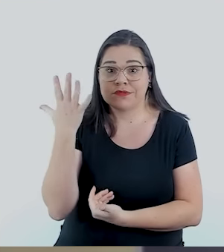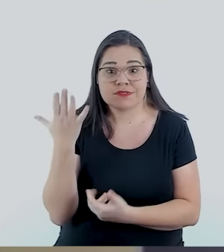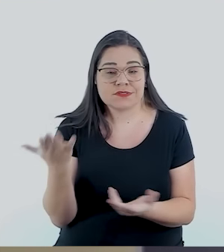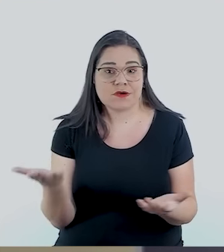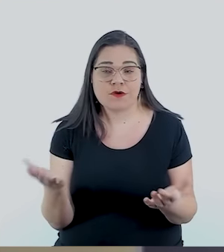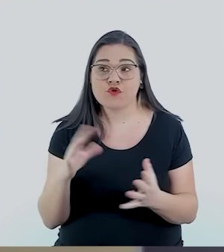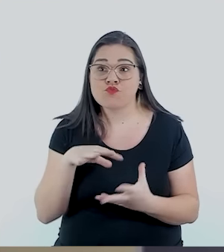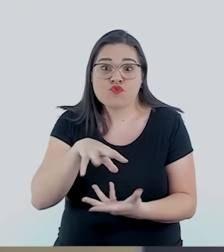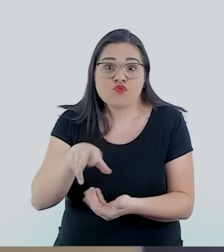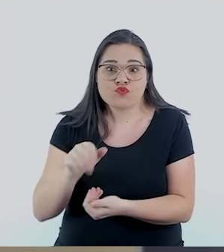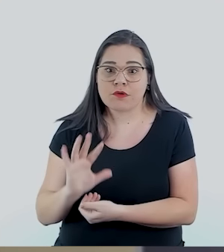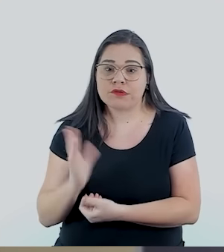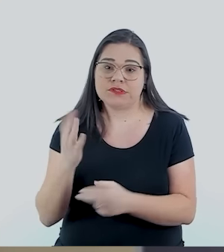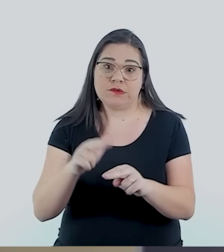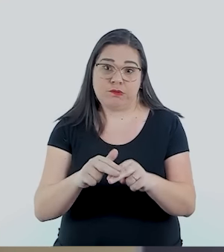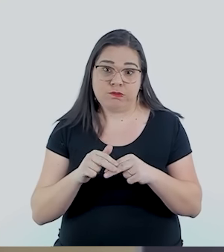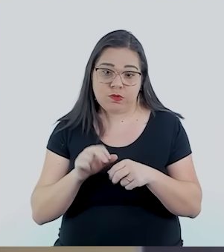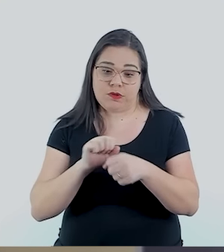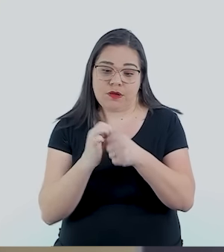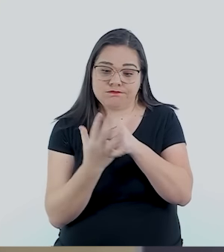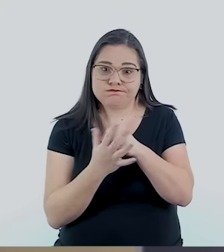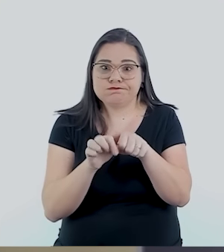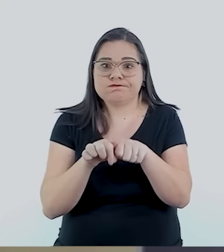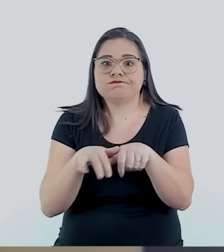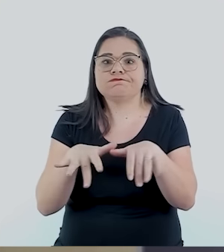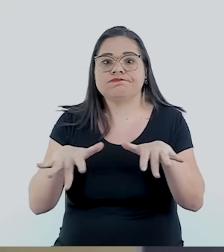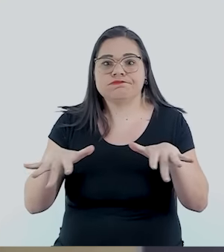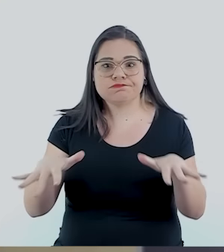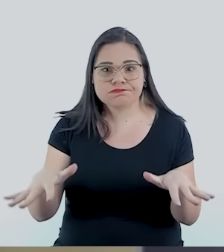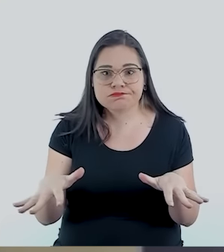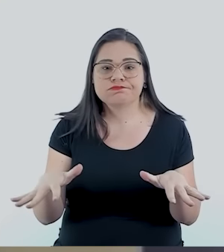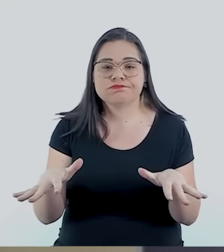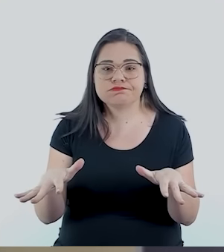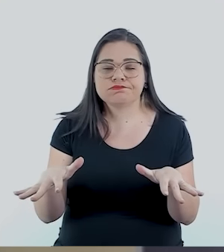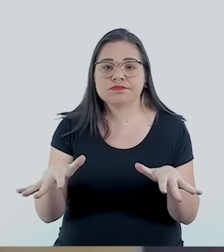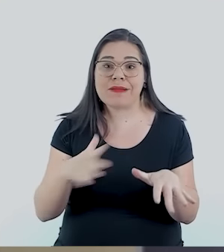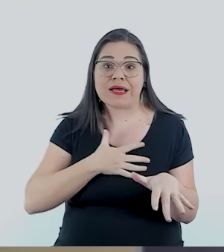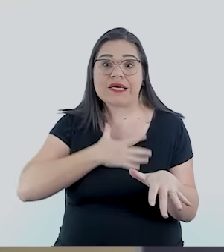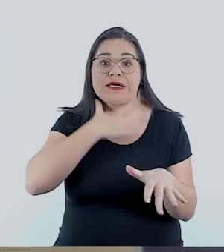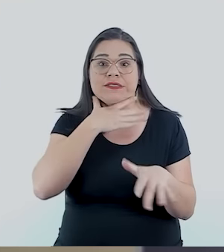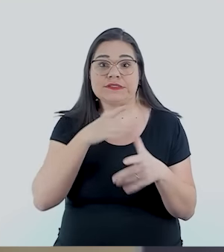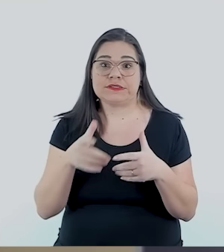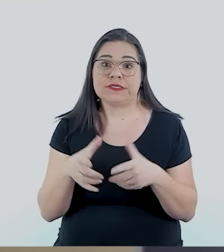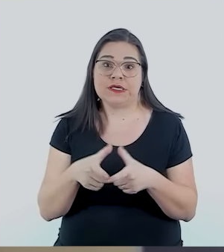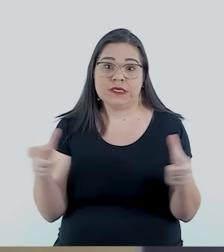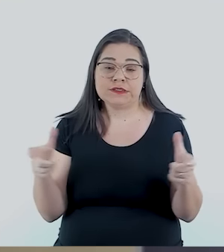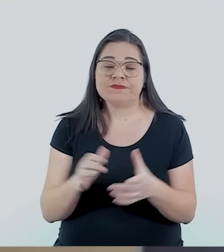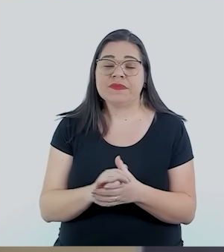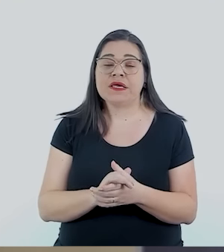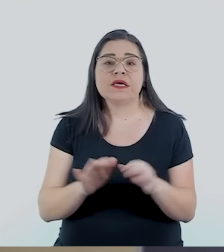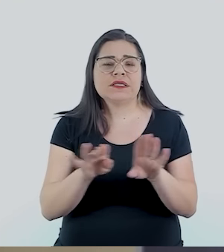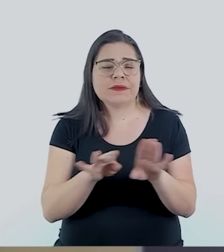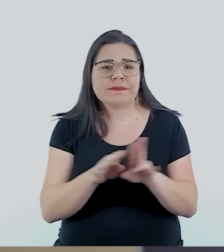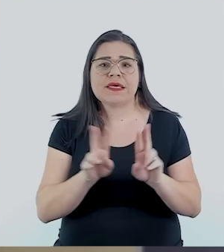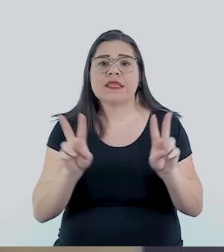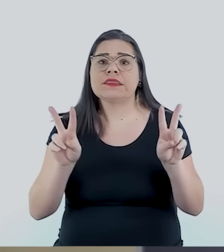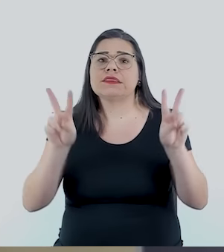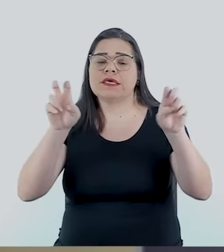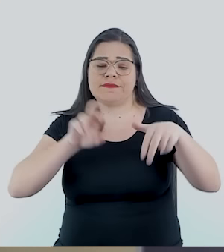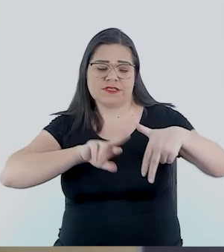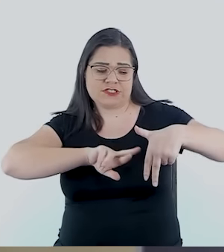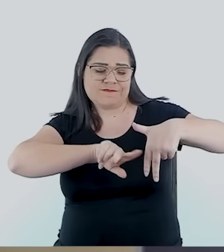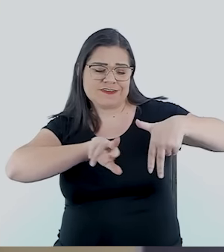o o mundo Passou né a pandemia foi uma grande crise em muitos aspectos e com ela a agenda de diversidade